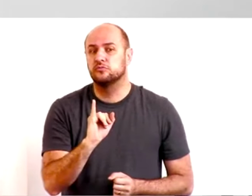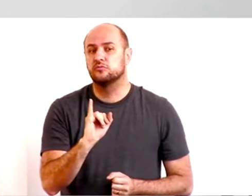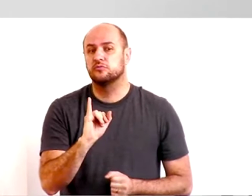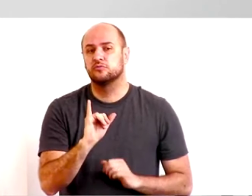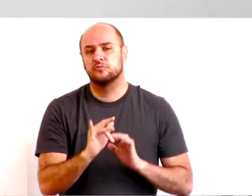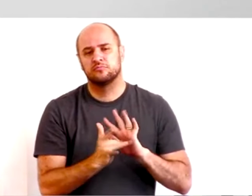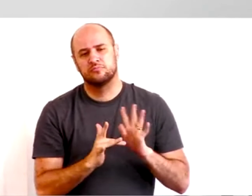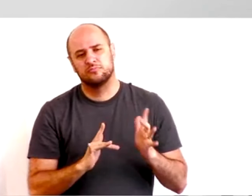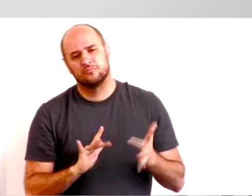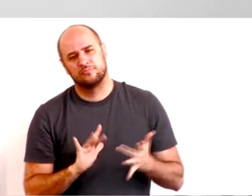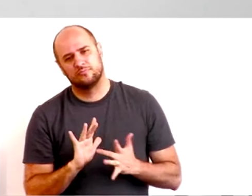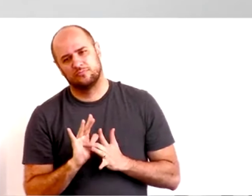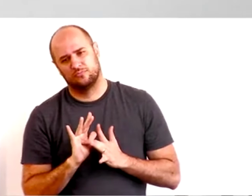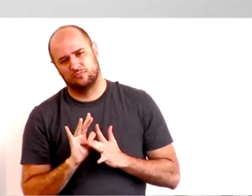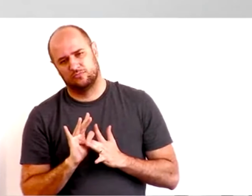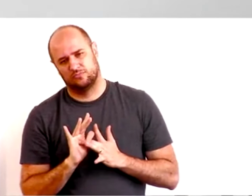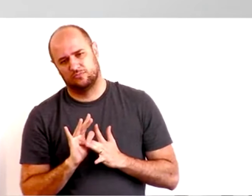Cristo